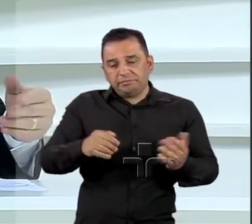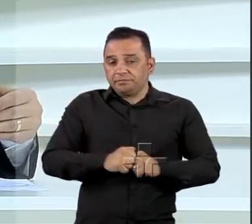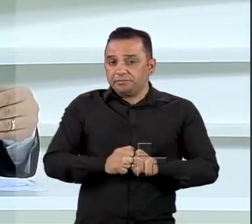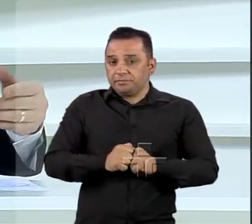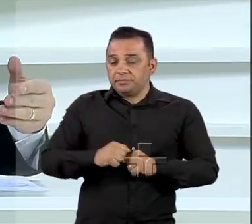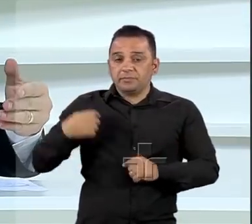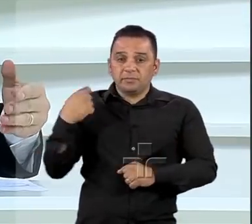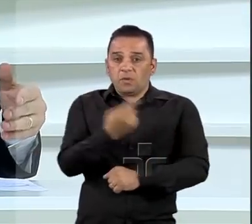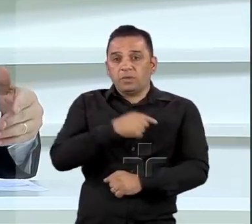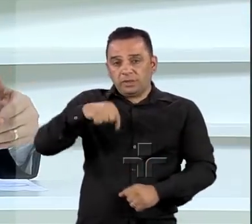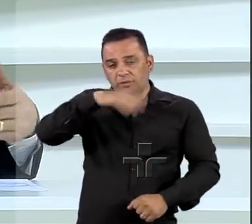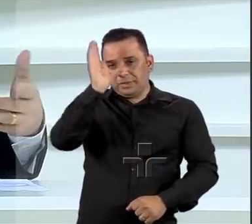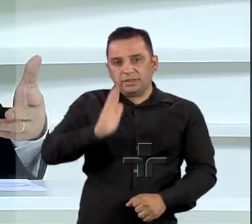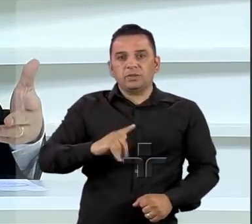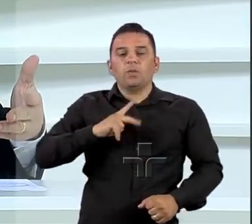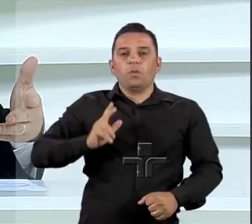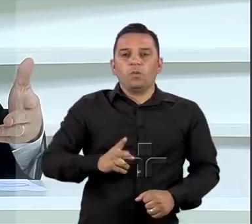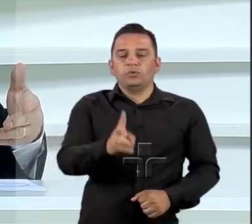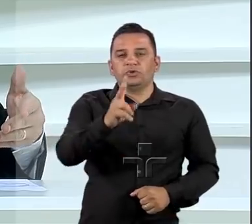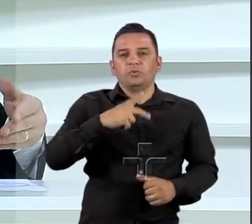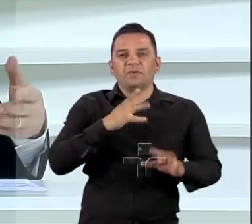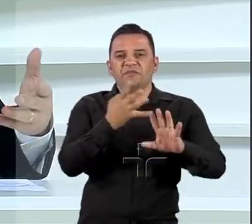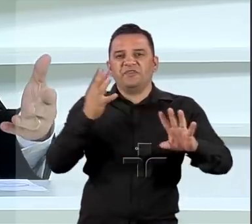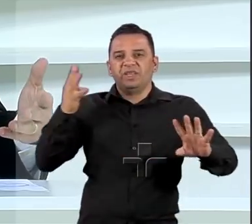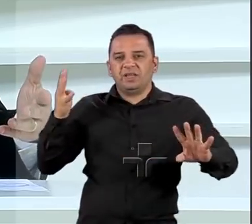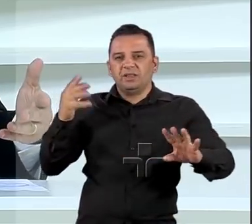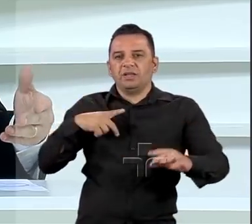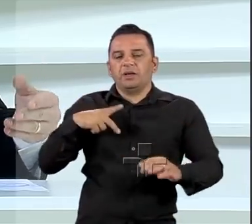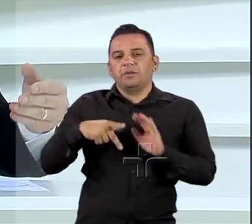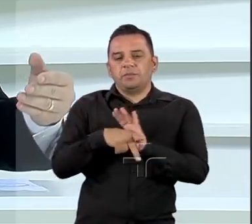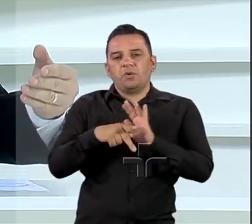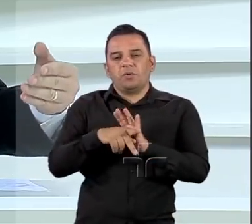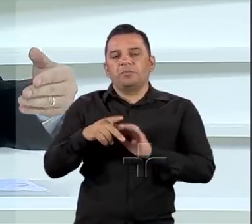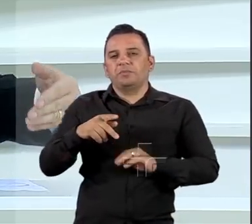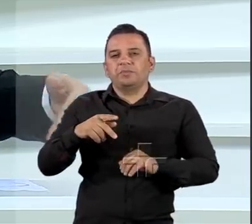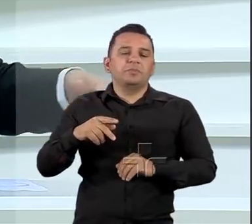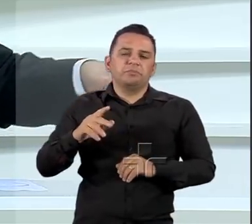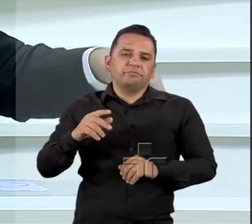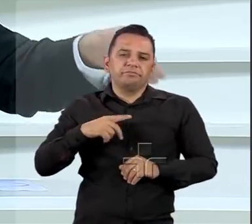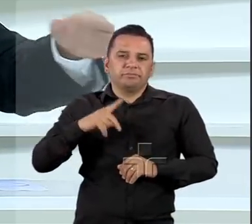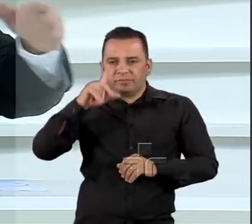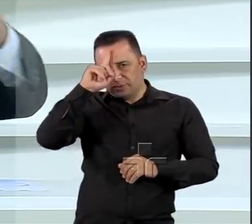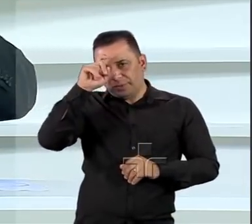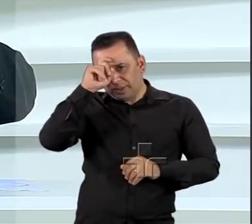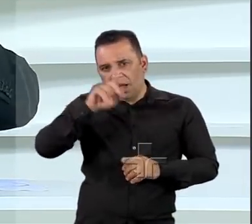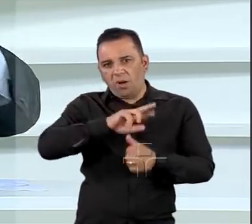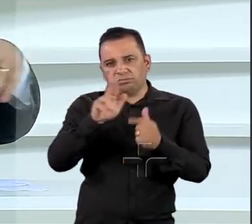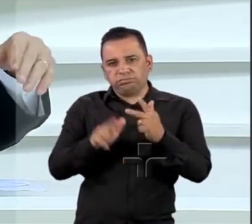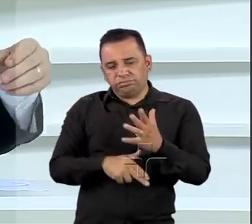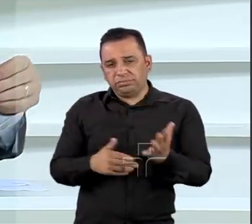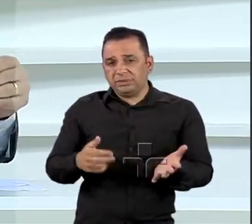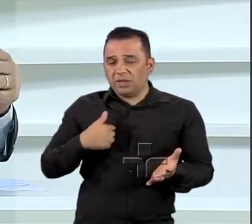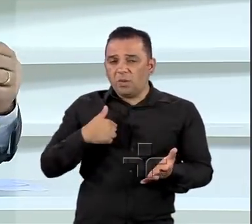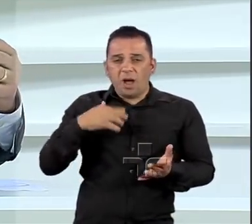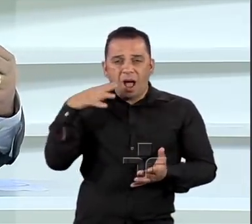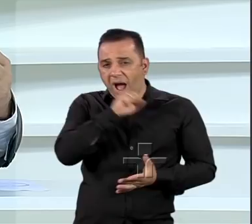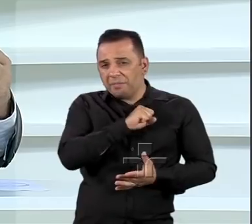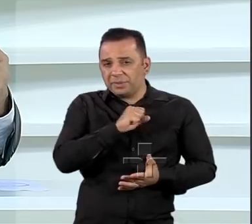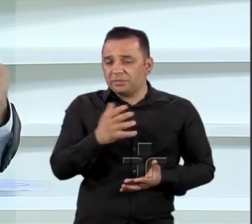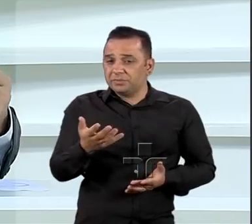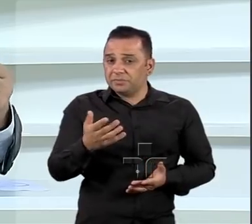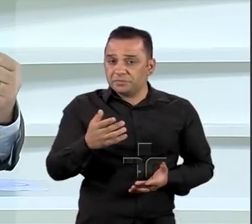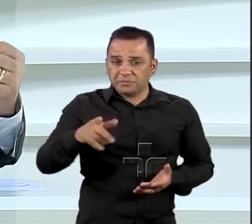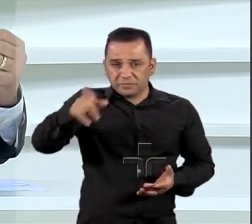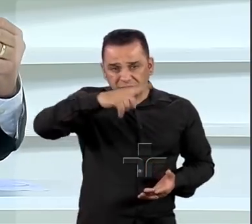brasileiros vão continuar enfrentando as filas nos postos de saúde. Então, eu queria fazer uma rodada assim para que vocês